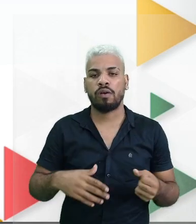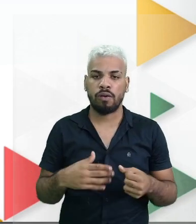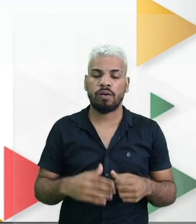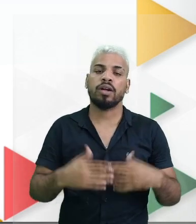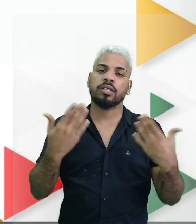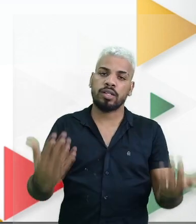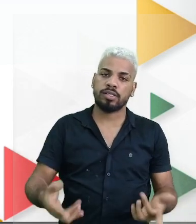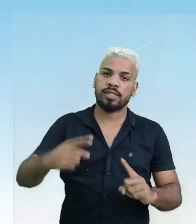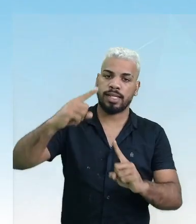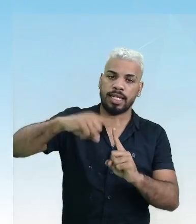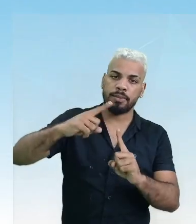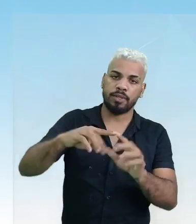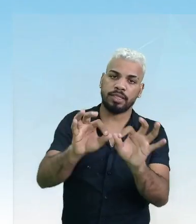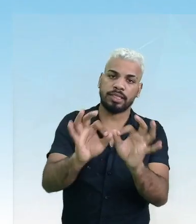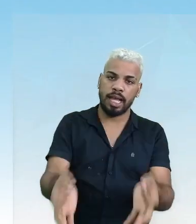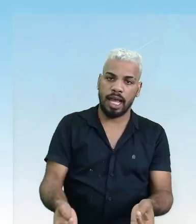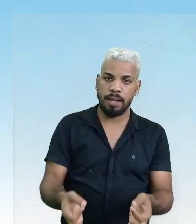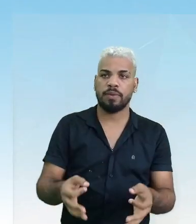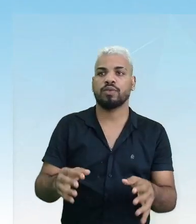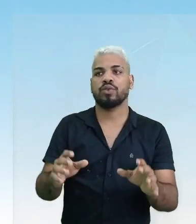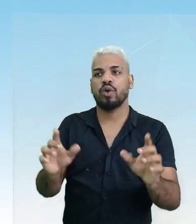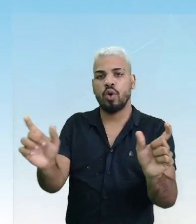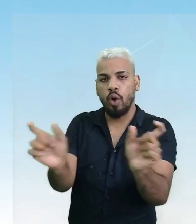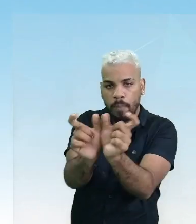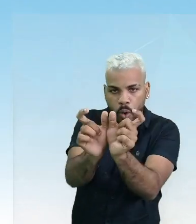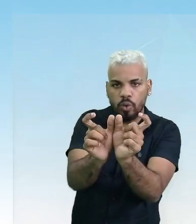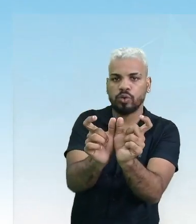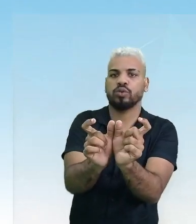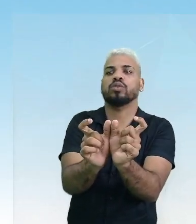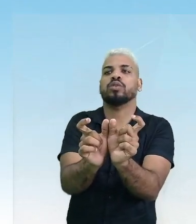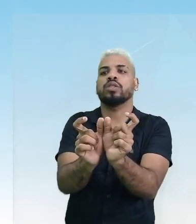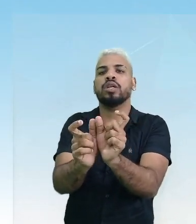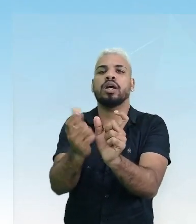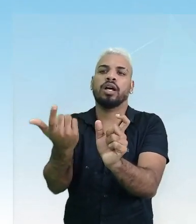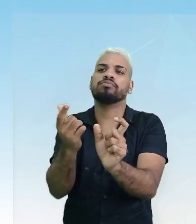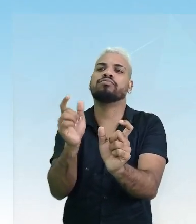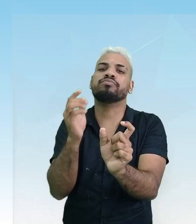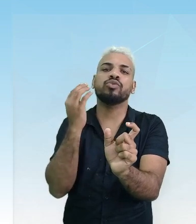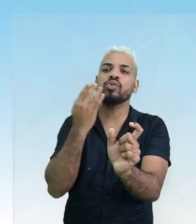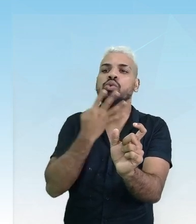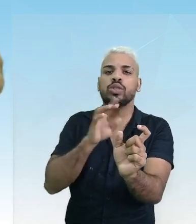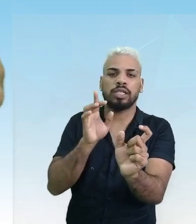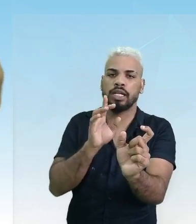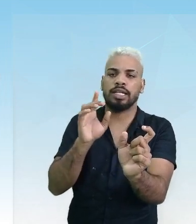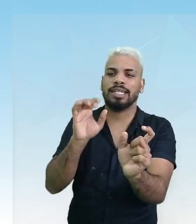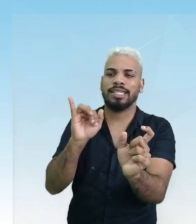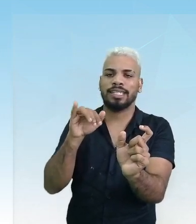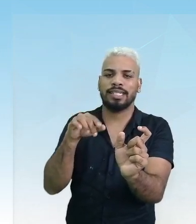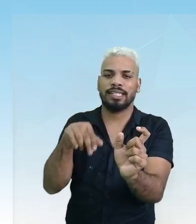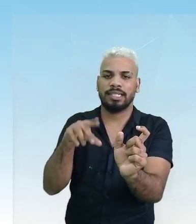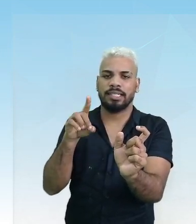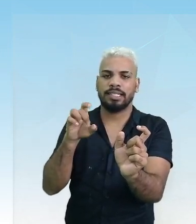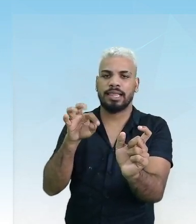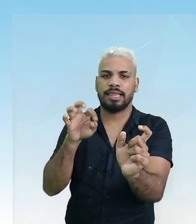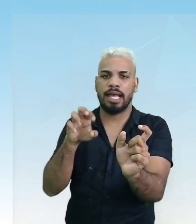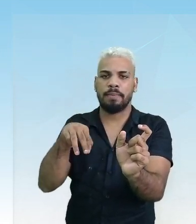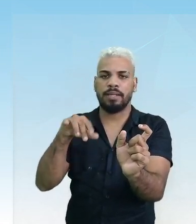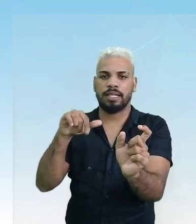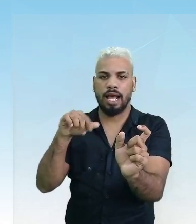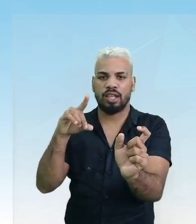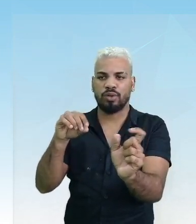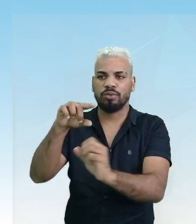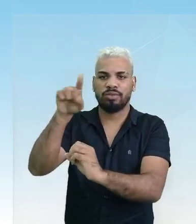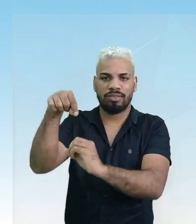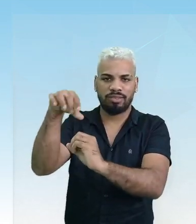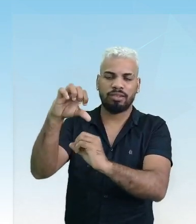os tipos simples, composto, indeterminado, o sujeito elíptico ou desinencial